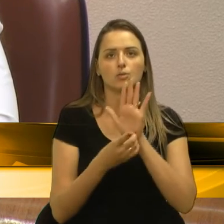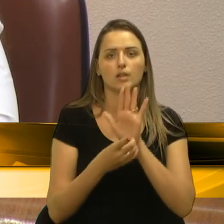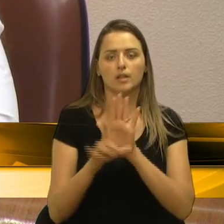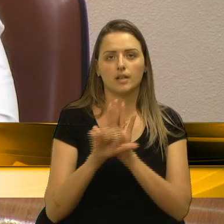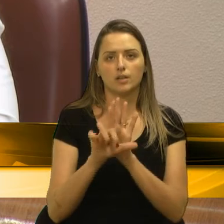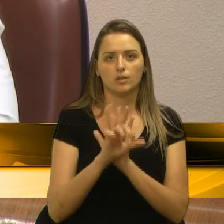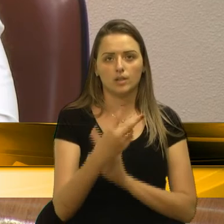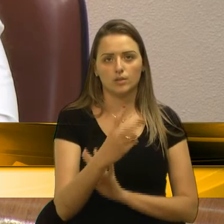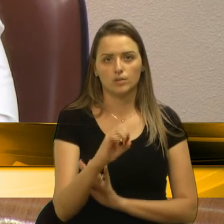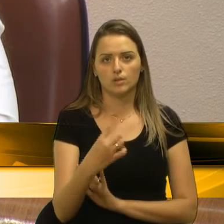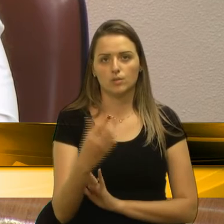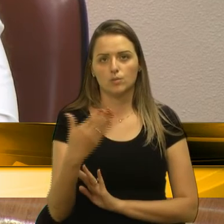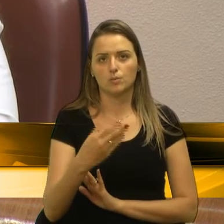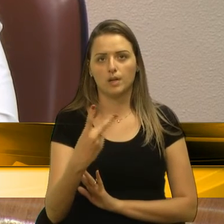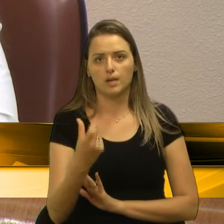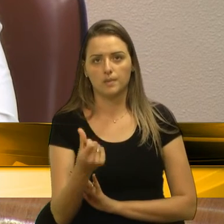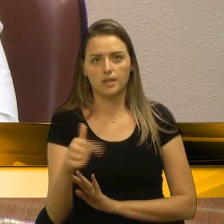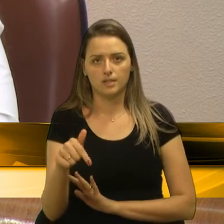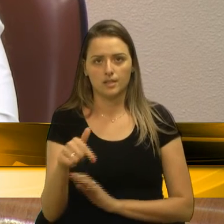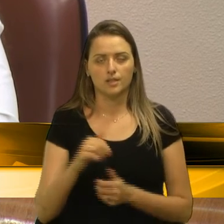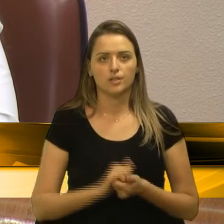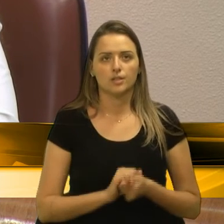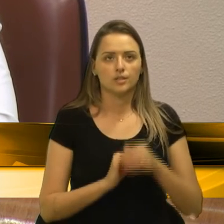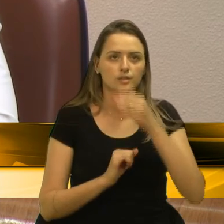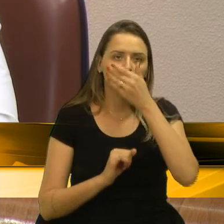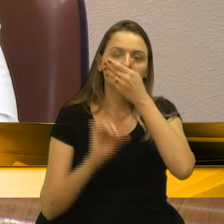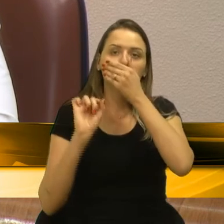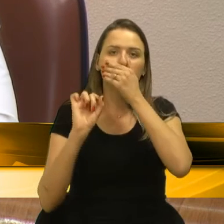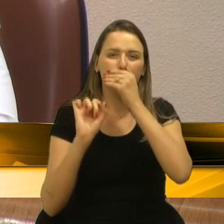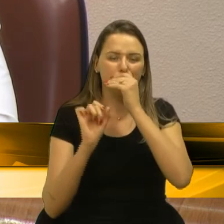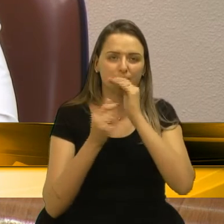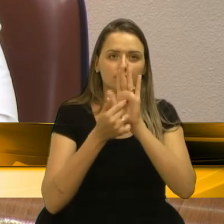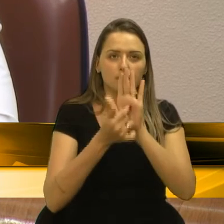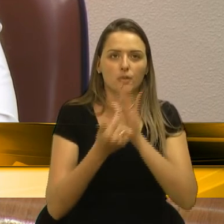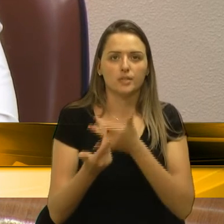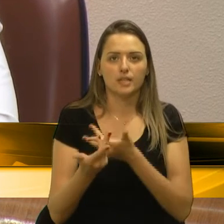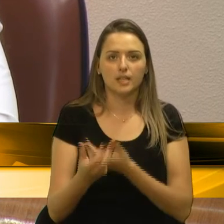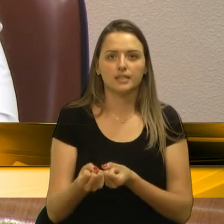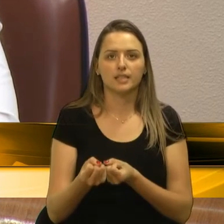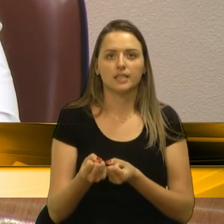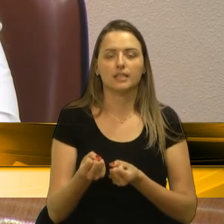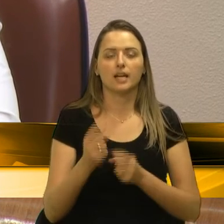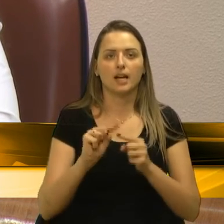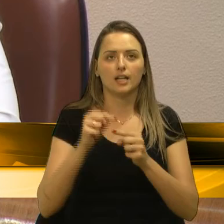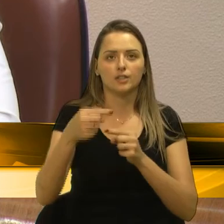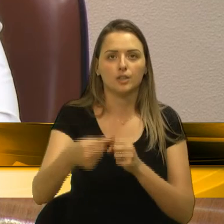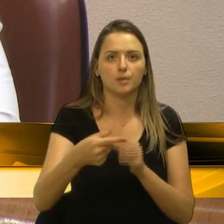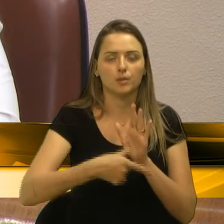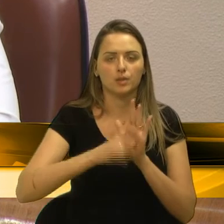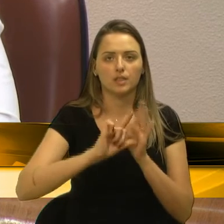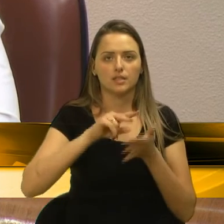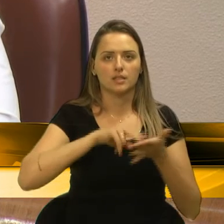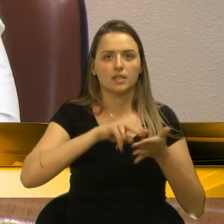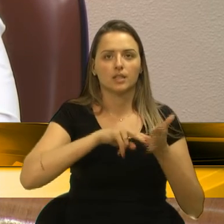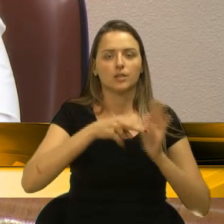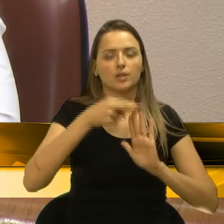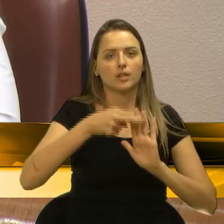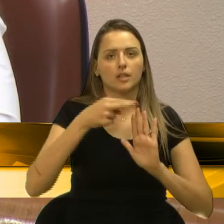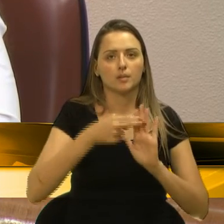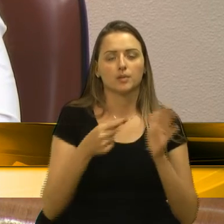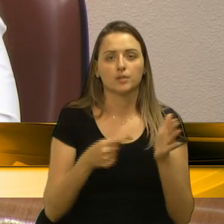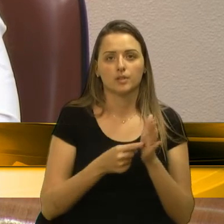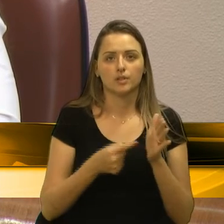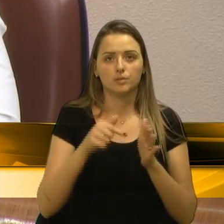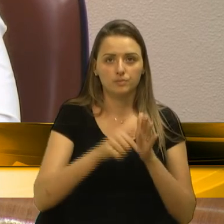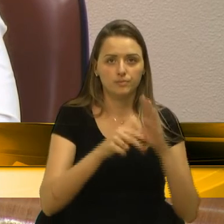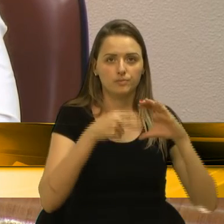nº 201/67. O que não ocorre, por exemplo, no caso de aceitar eventuais aditamentos antes da leitura e recebimento da denúncia pelo plenário da